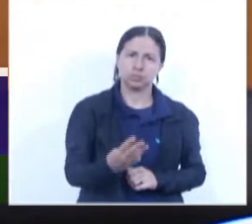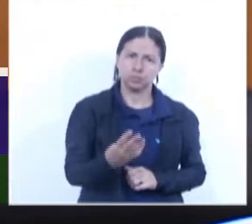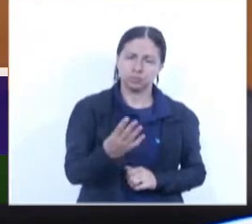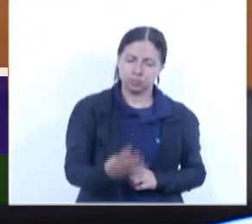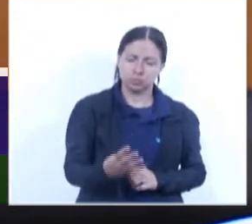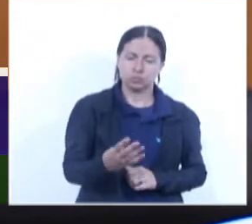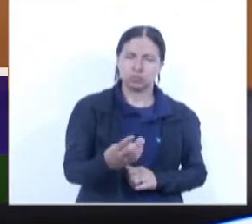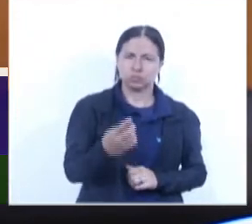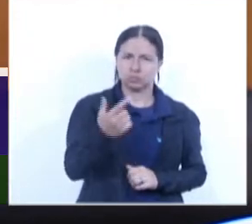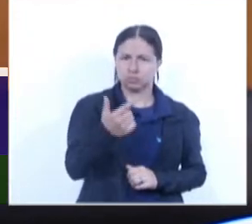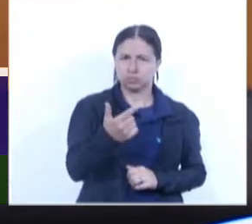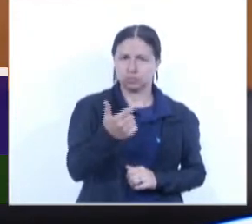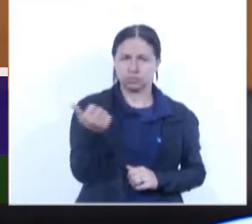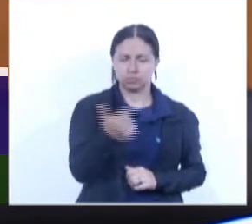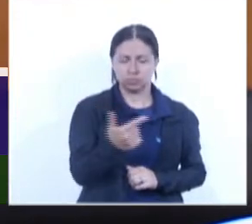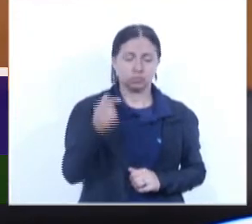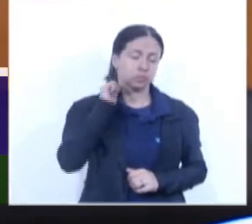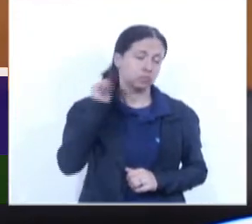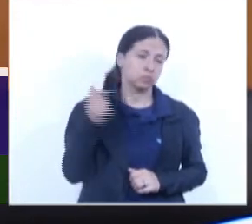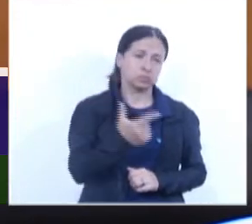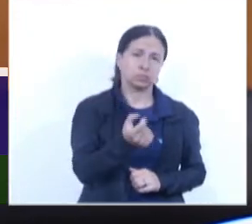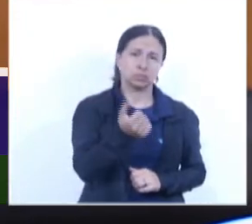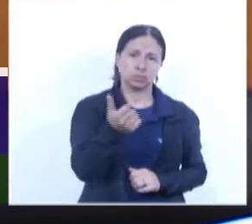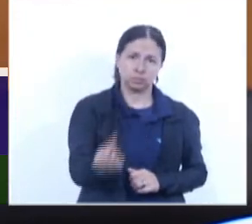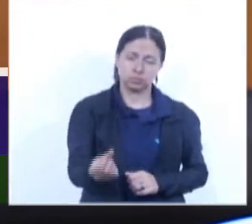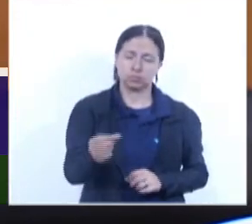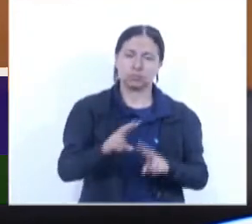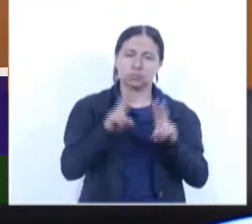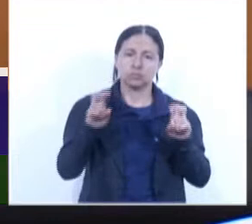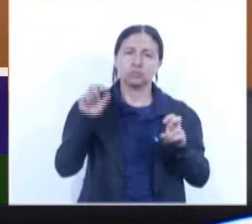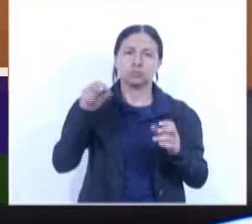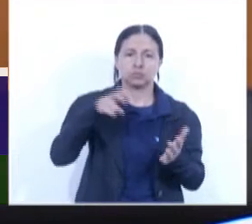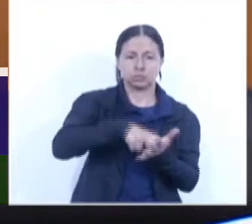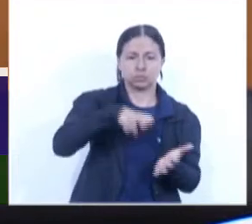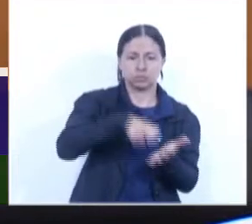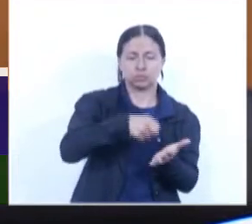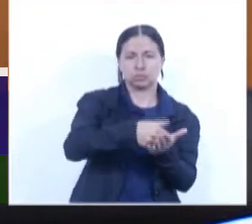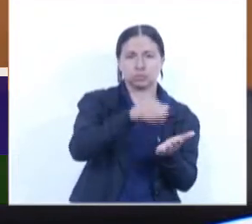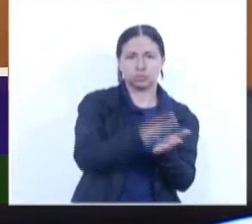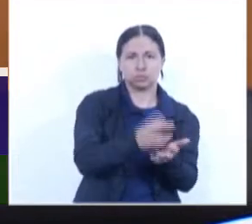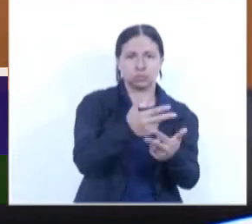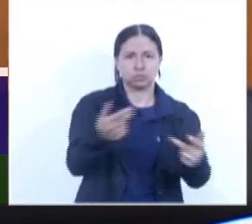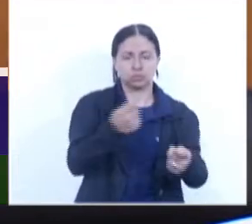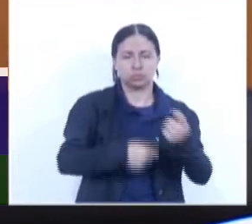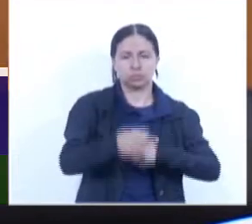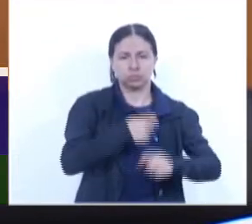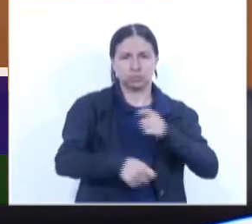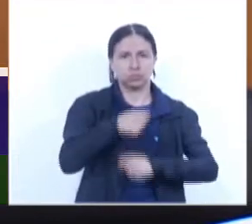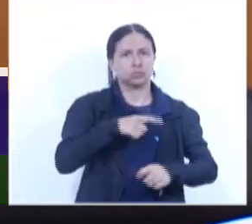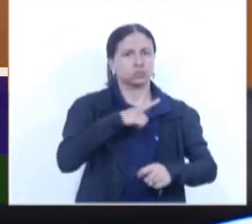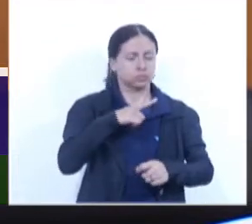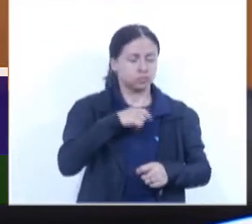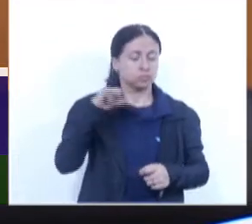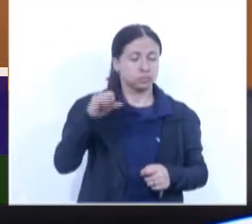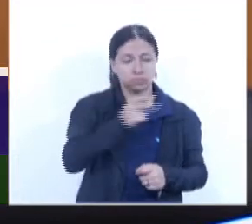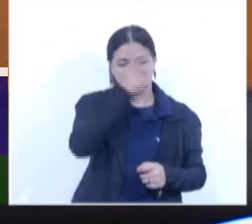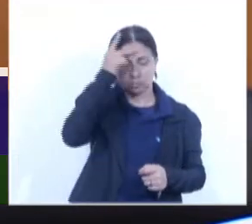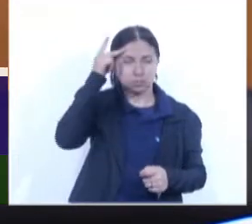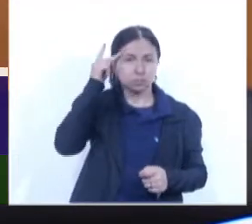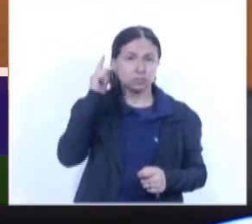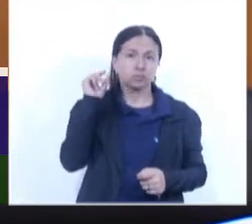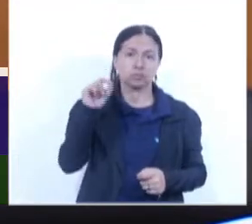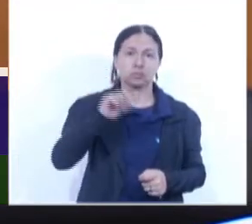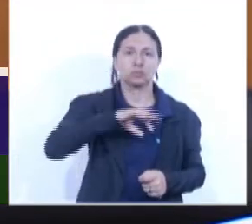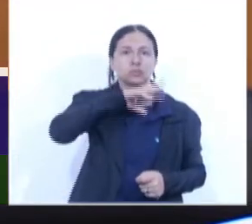quem estabelece no âmbito do município de Uberlândia sanções e penalidade administrativas para aqueles que praticarem